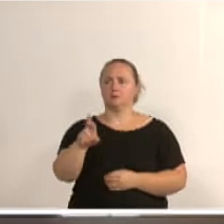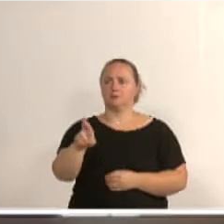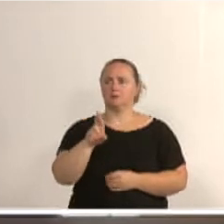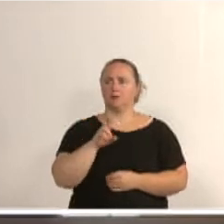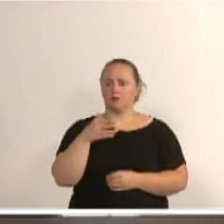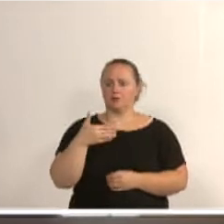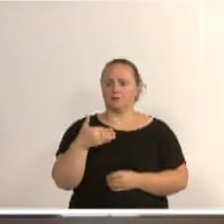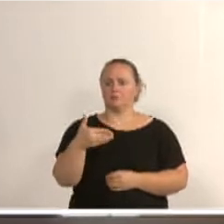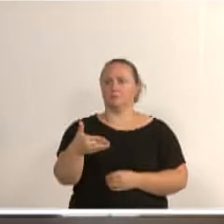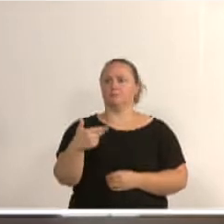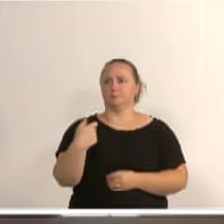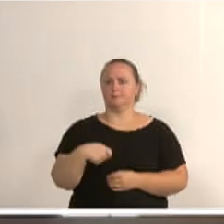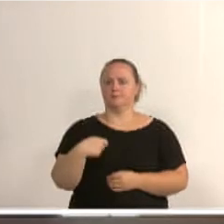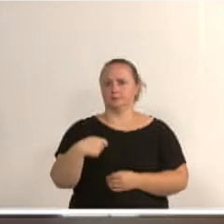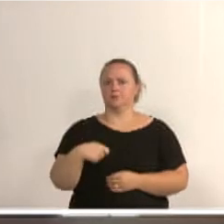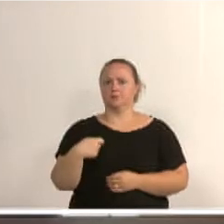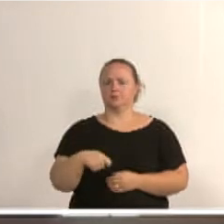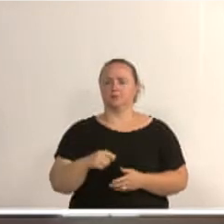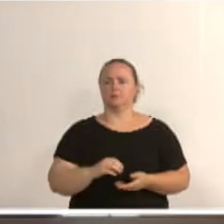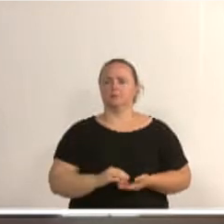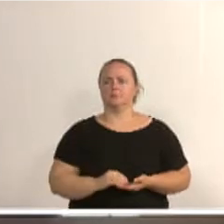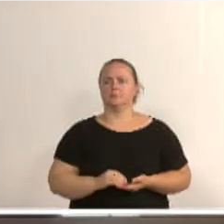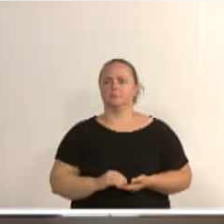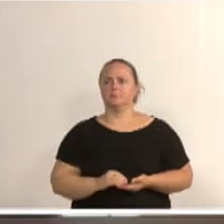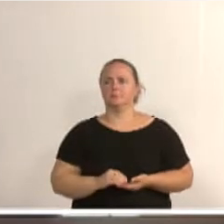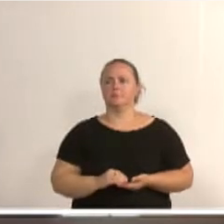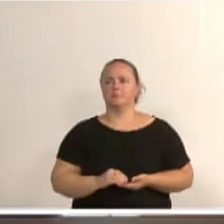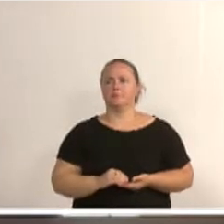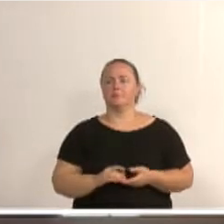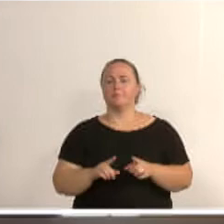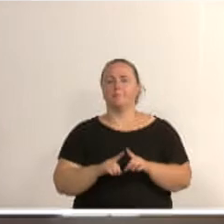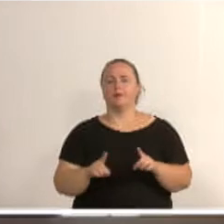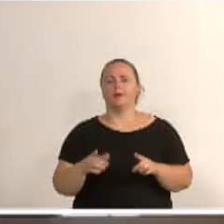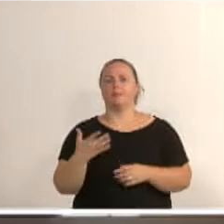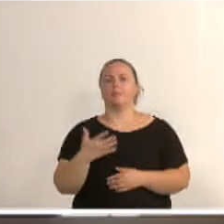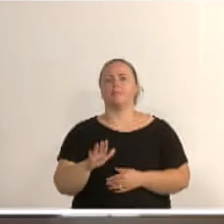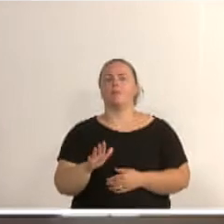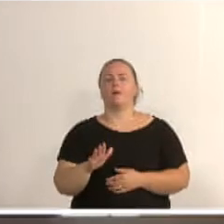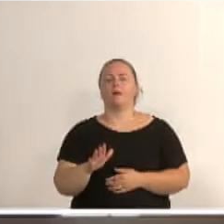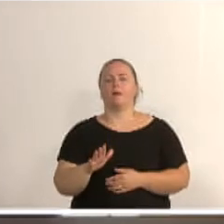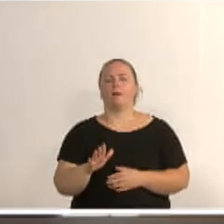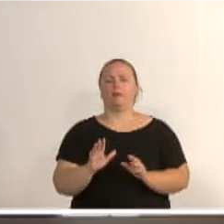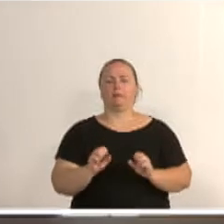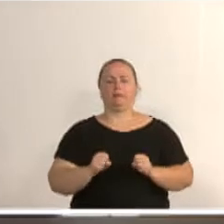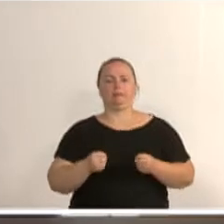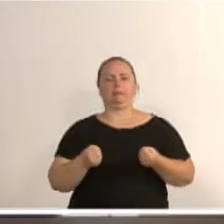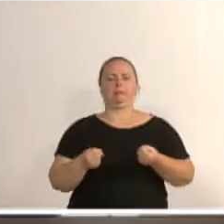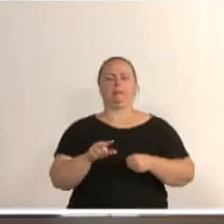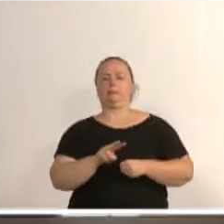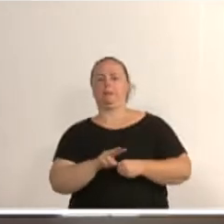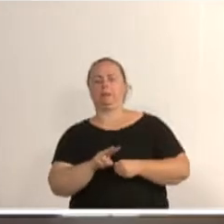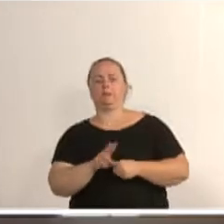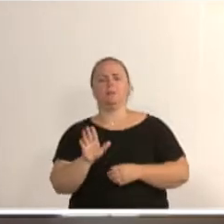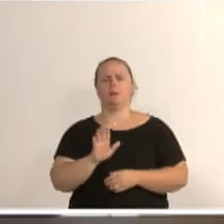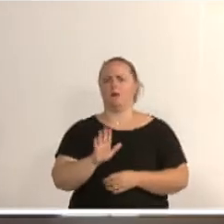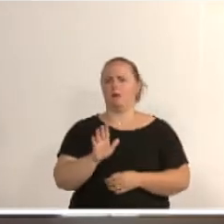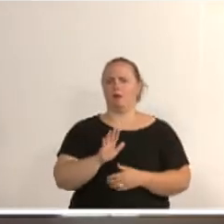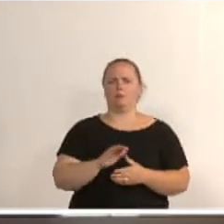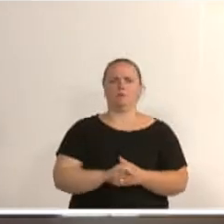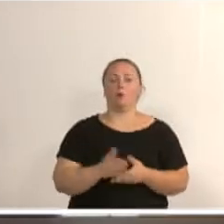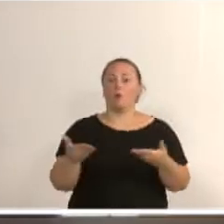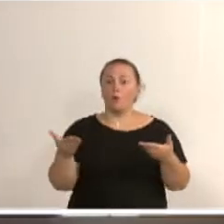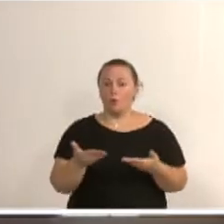tempo, uma resposta. Então, eu quero deixar bem claro aqui que ninguém aqui está em defesa de ninguém. A defesa nossa aqui é